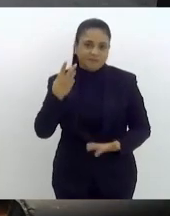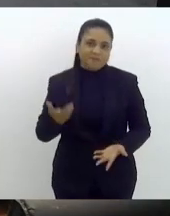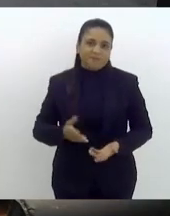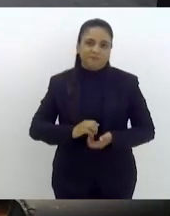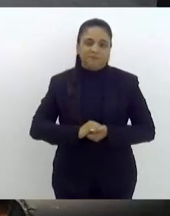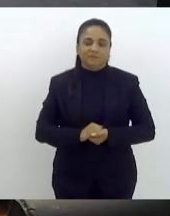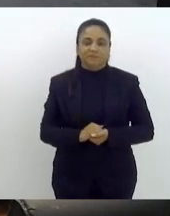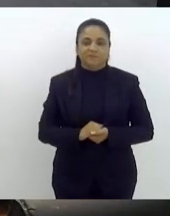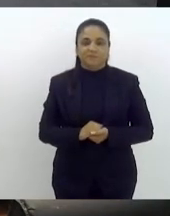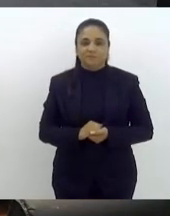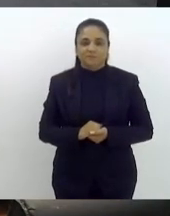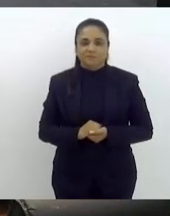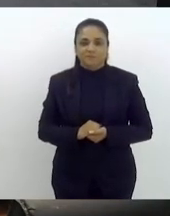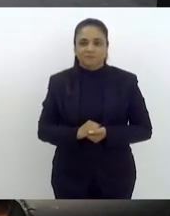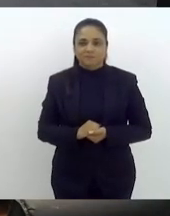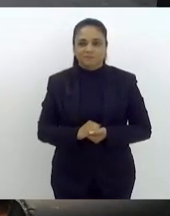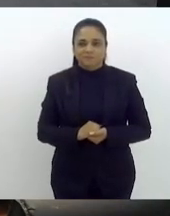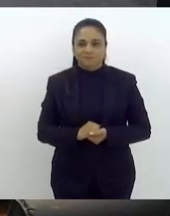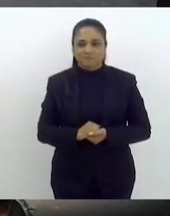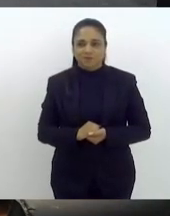não tem inscritos